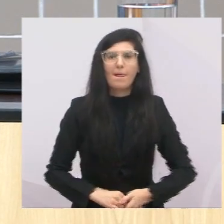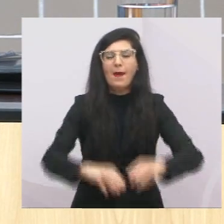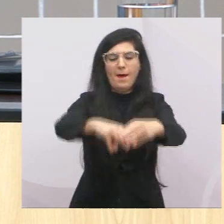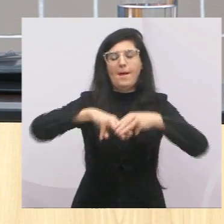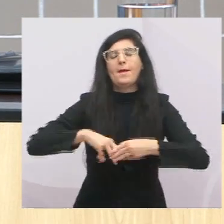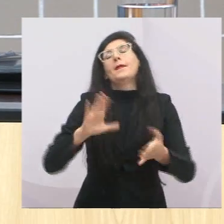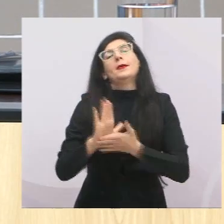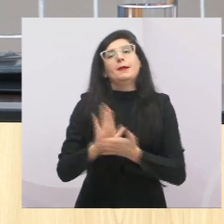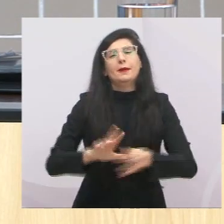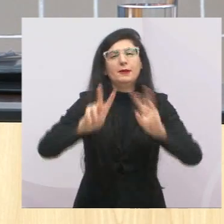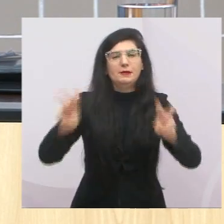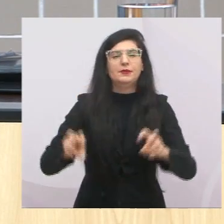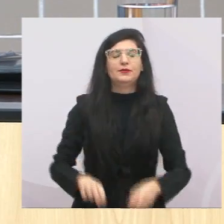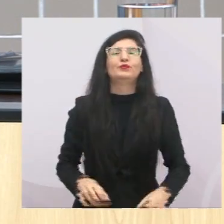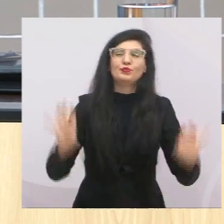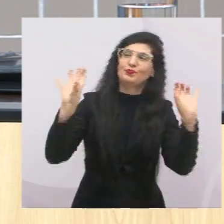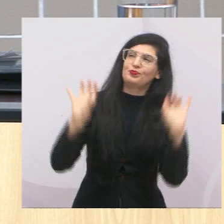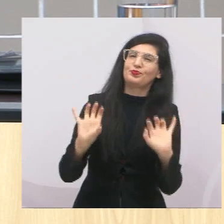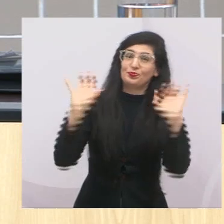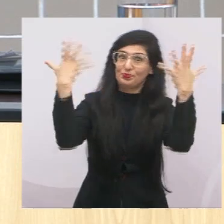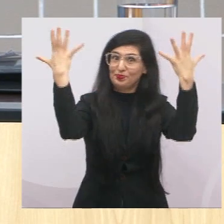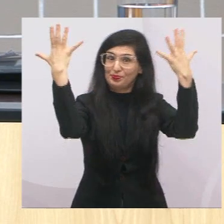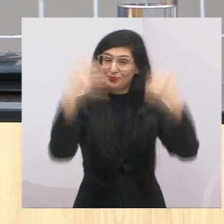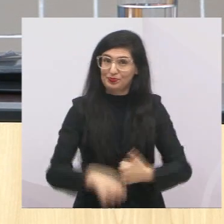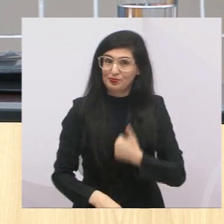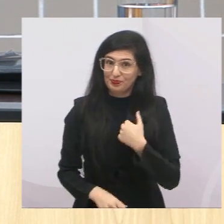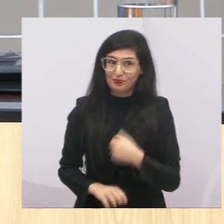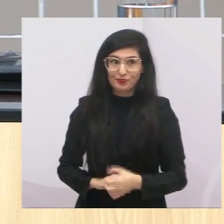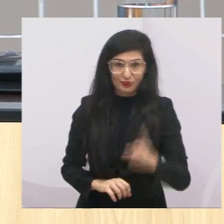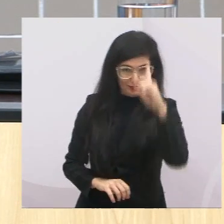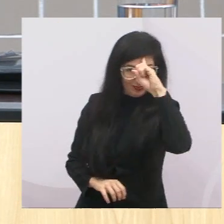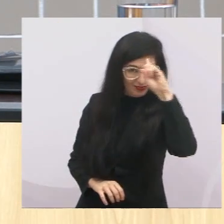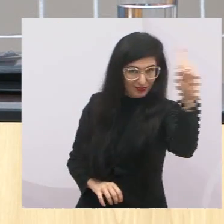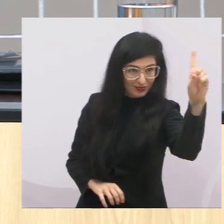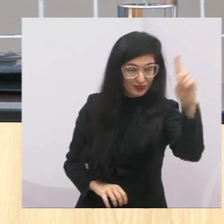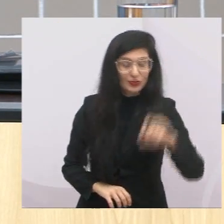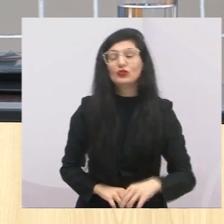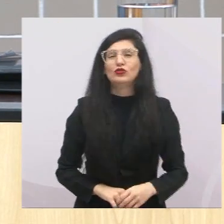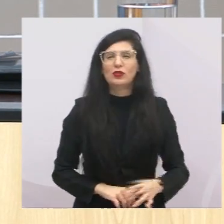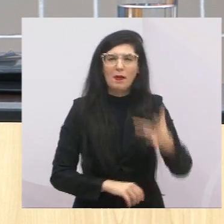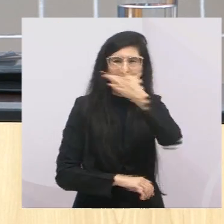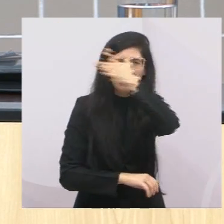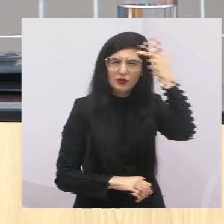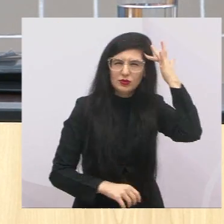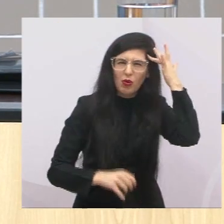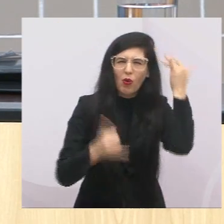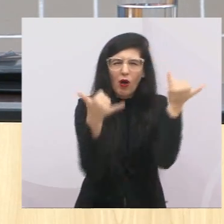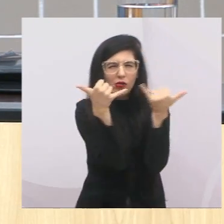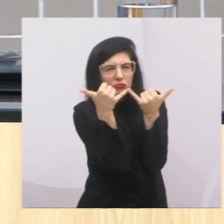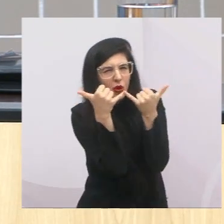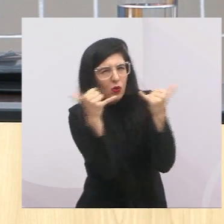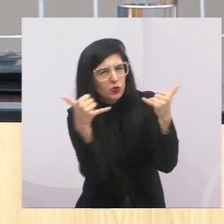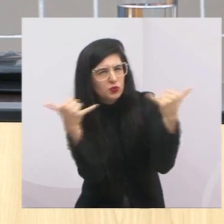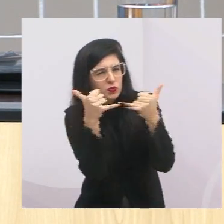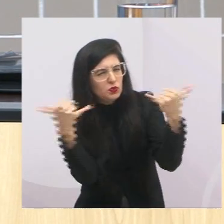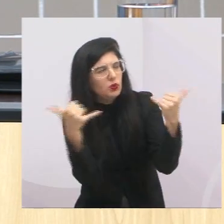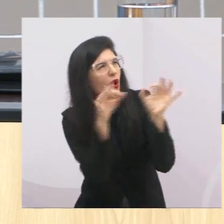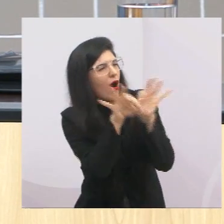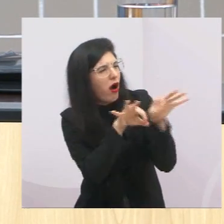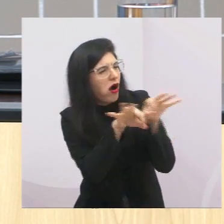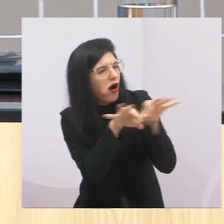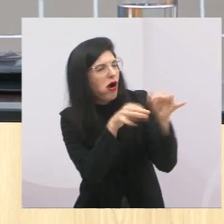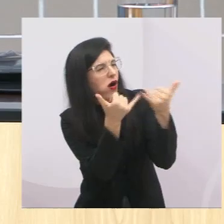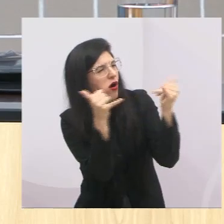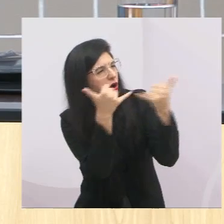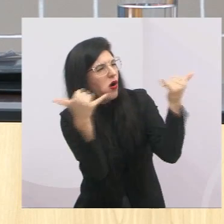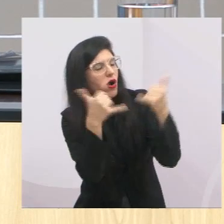moção comemorativa pelo transcurso do Dia do Eletricista, celebrado em 17 de outubro.